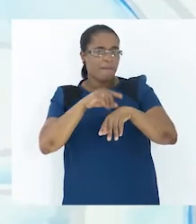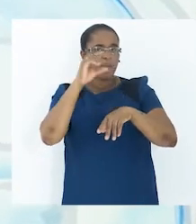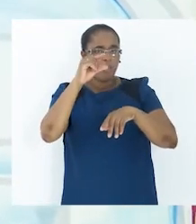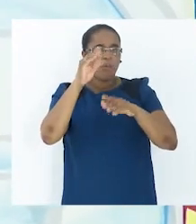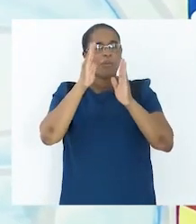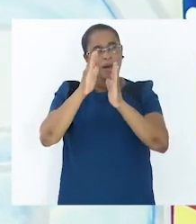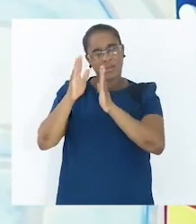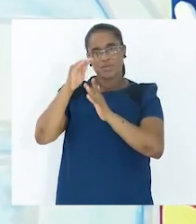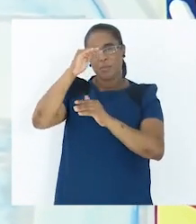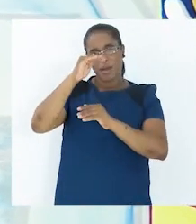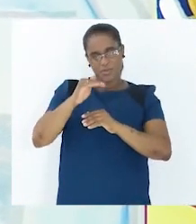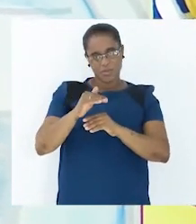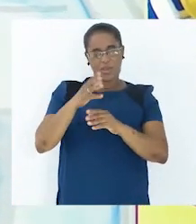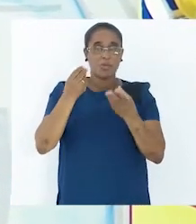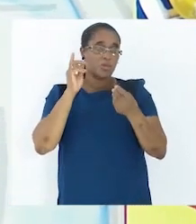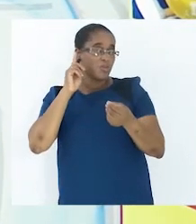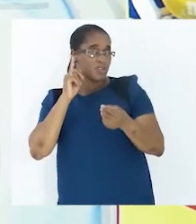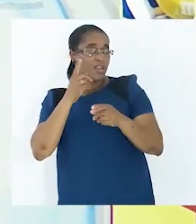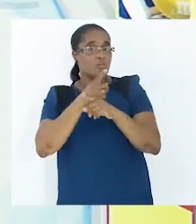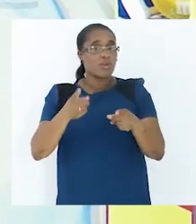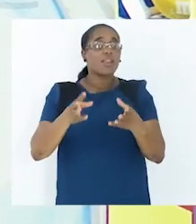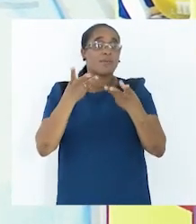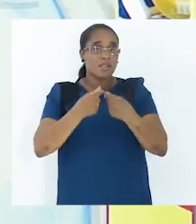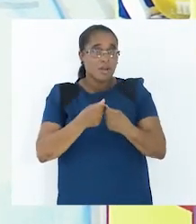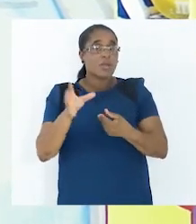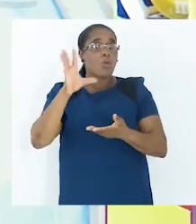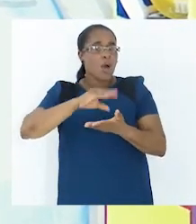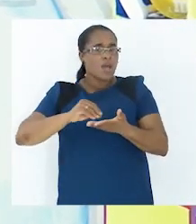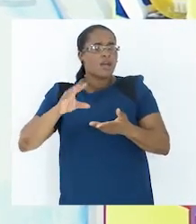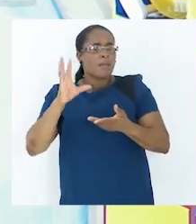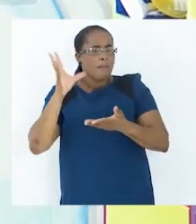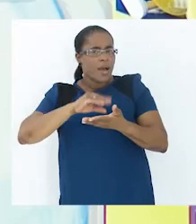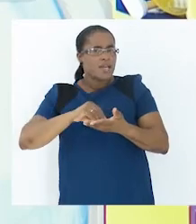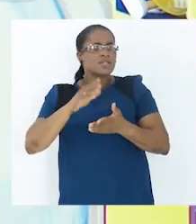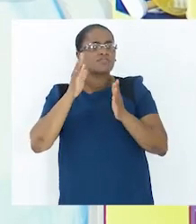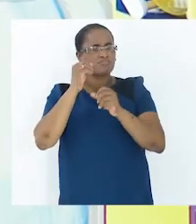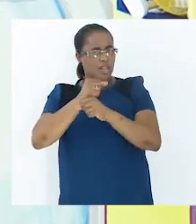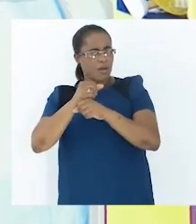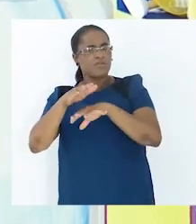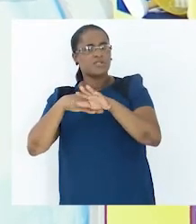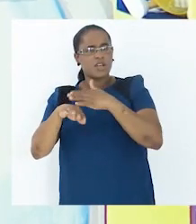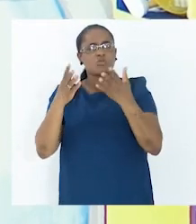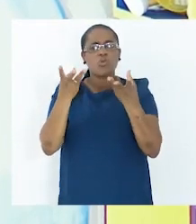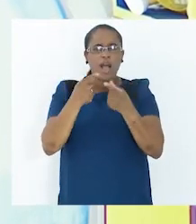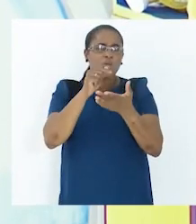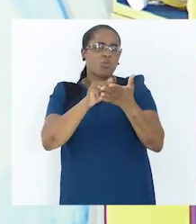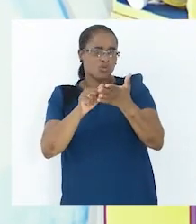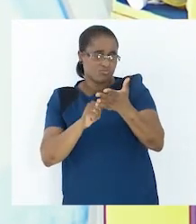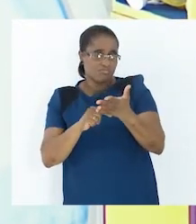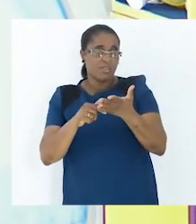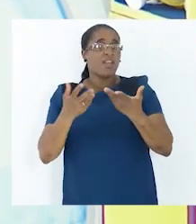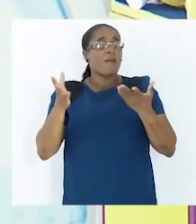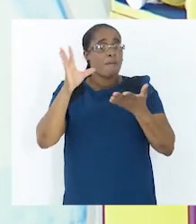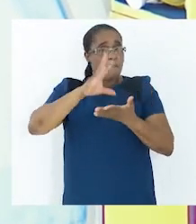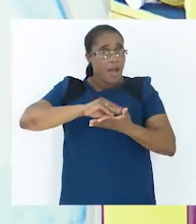muito importante isso porque, em matemática, quanto mais passos nós dermos nos cálculos que nós estivermos a fazer,